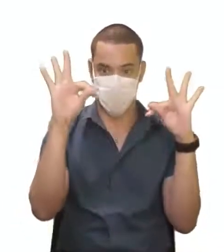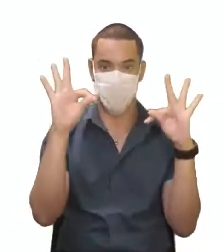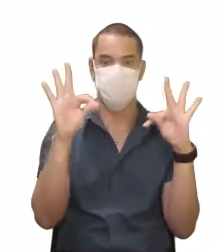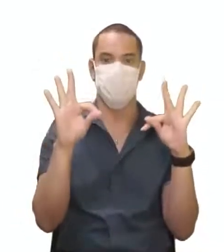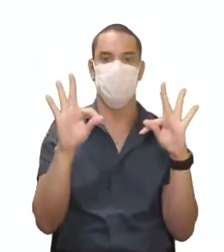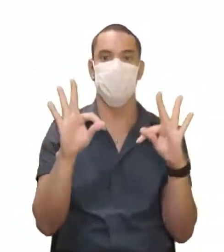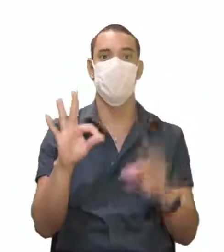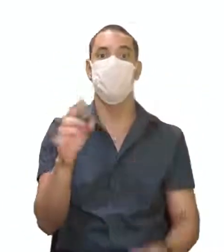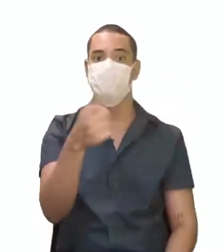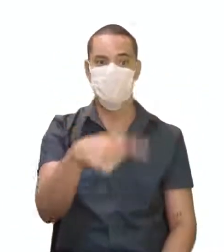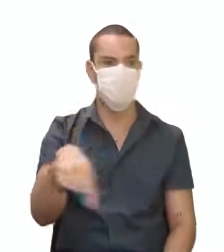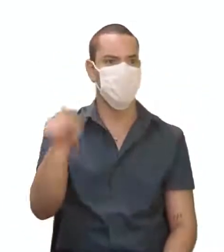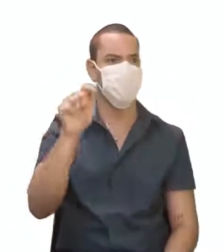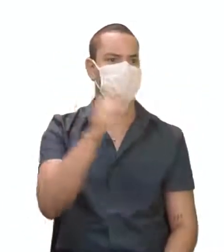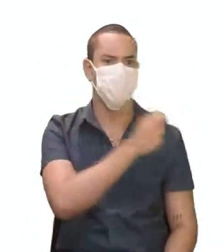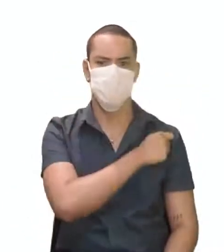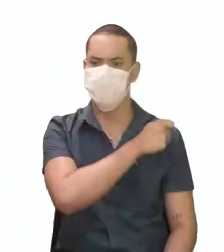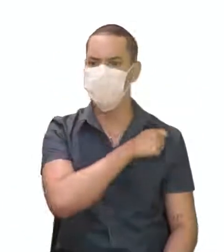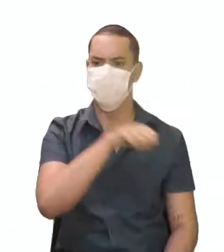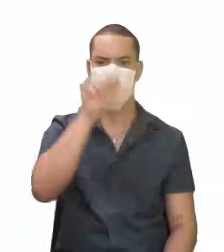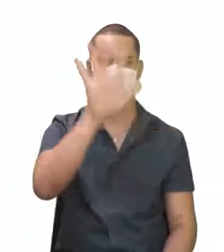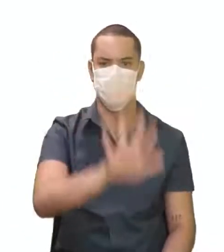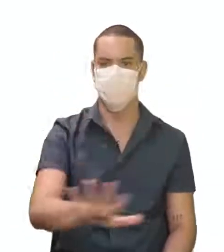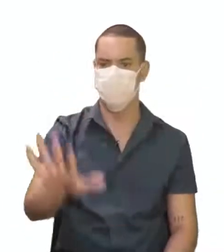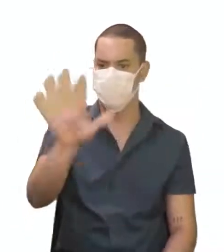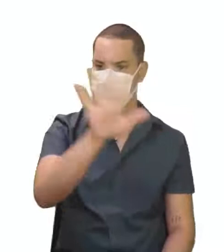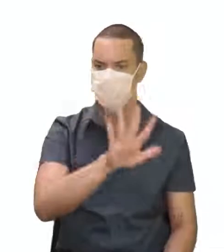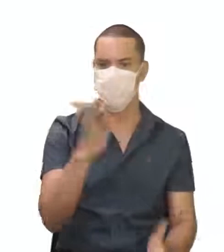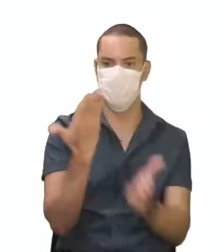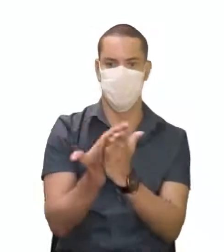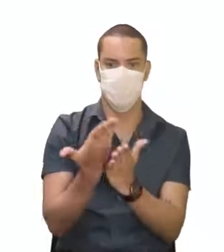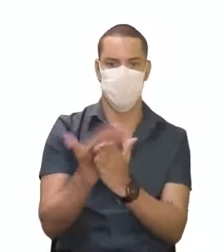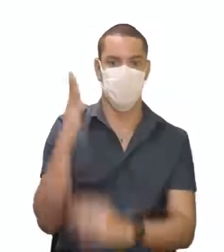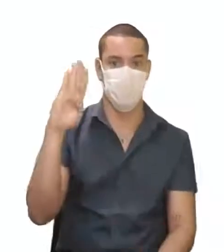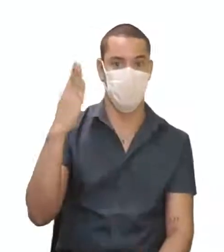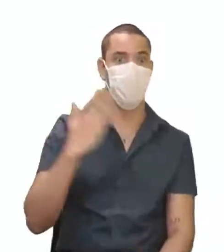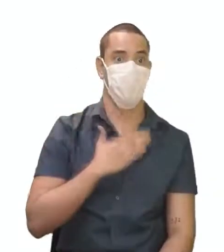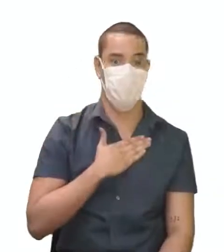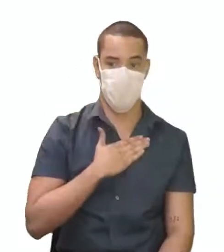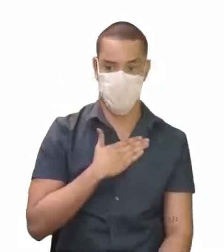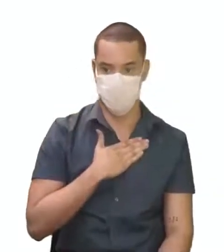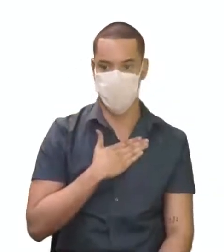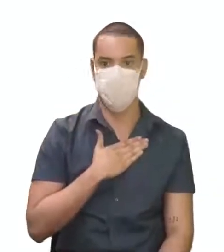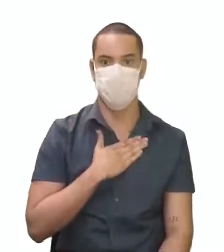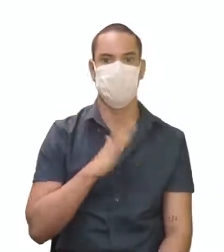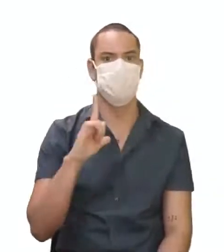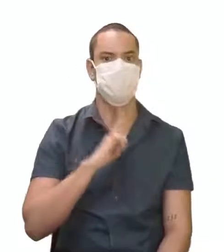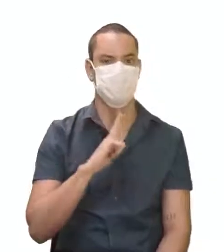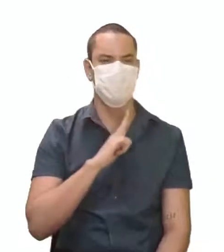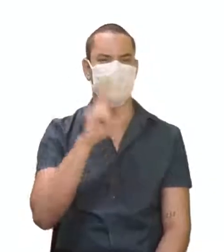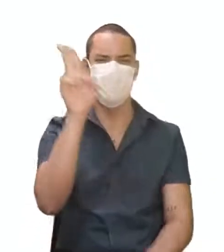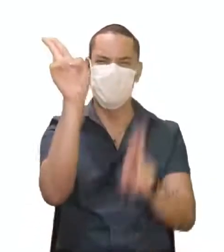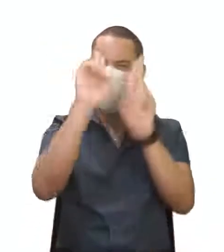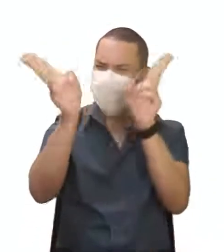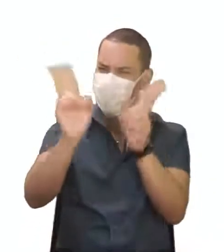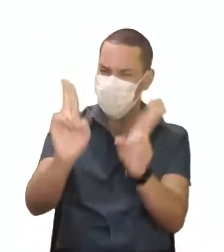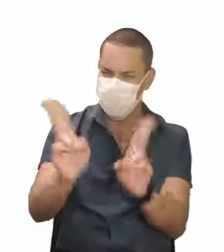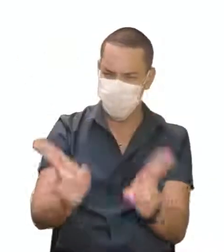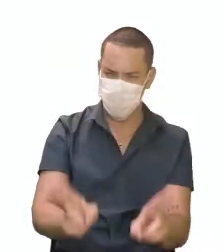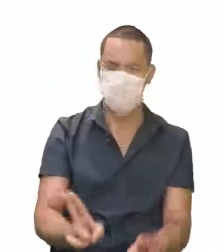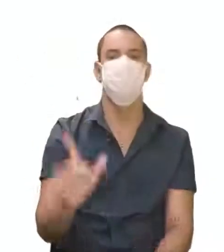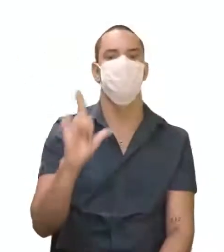ou como alunos no geral que estudam biologia, que gostam da biologia. Tem muitos nomes?